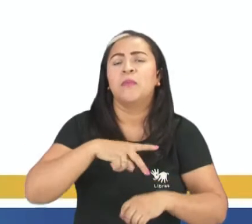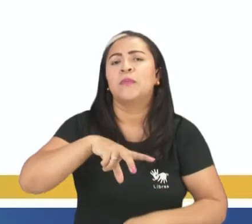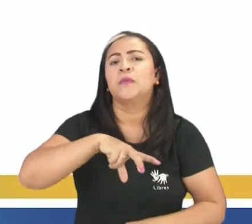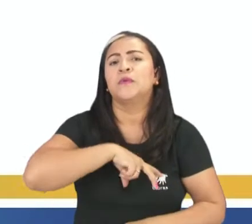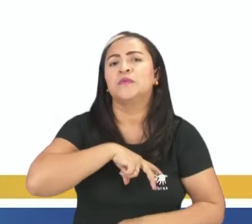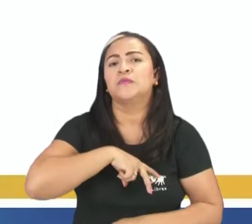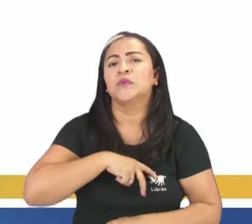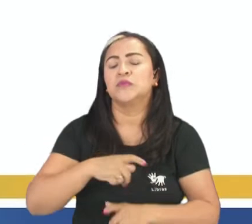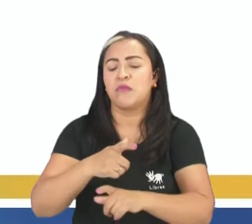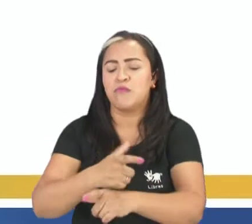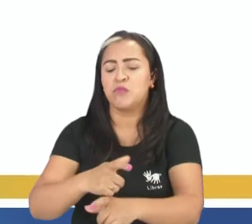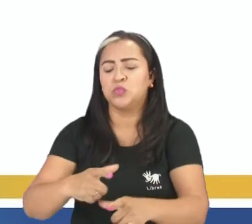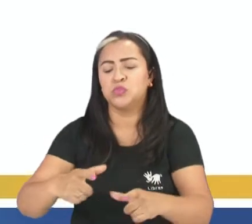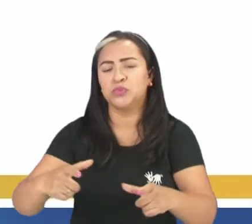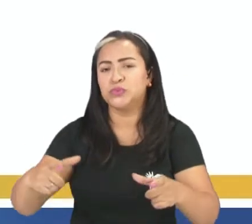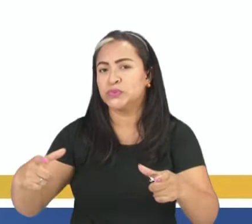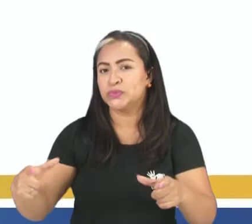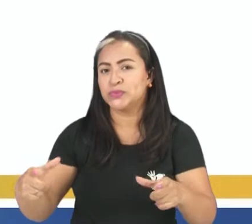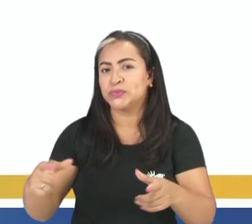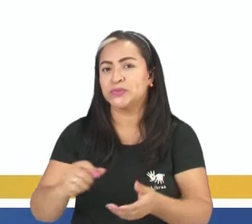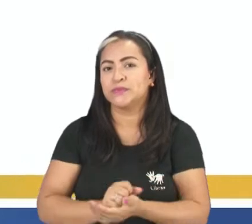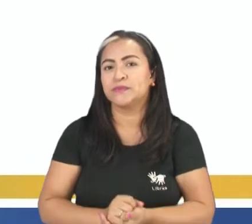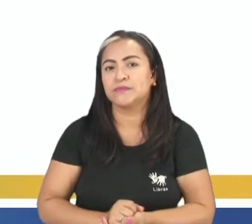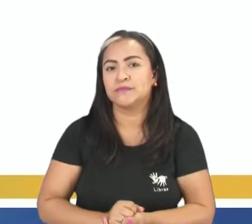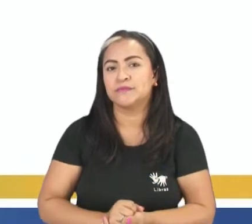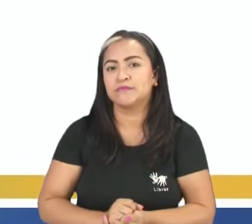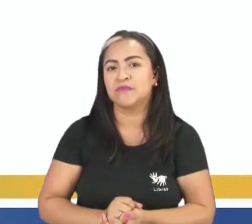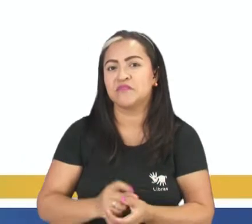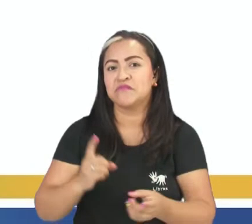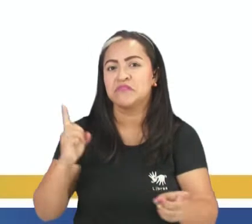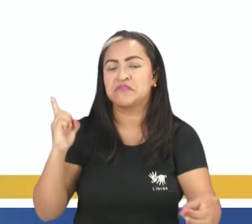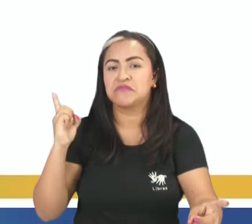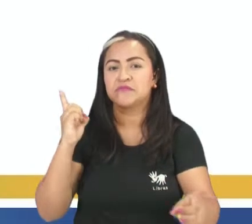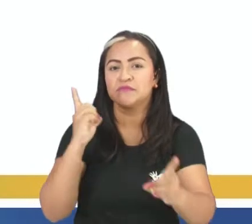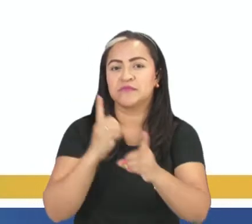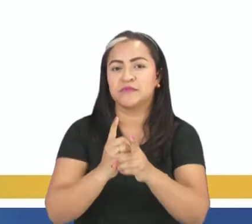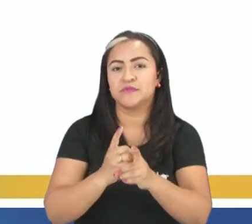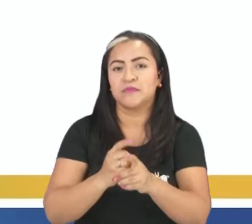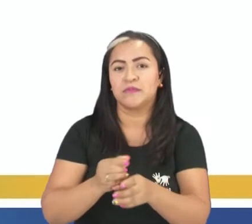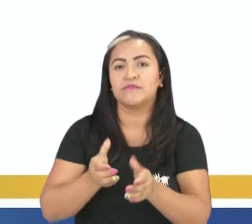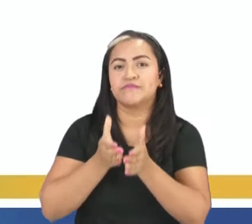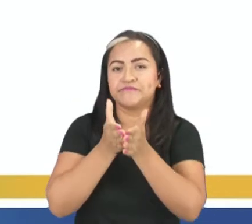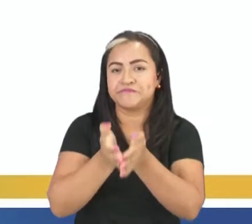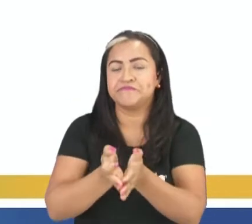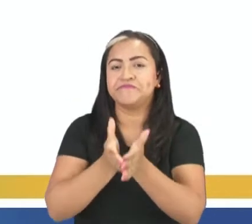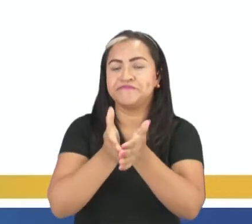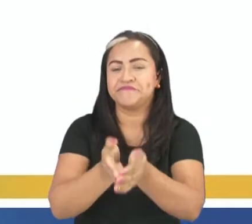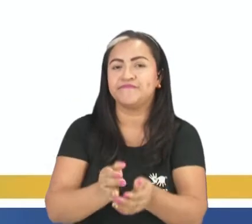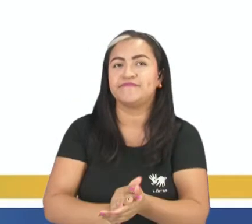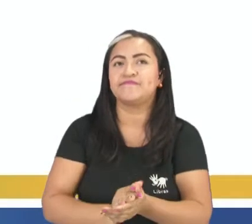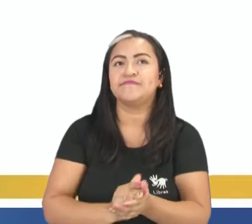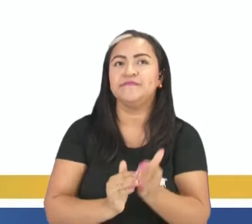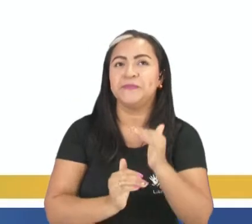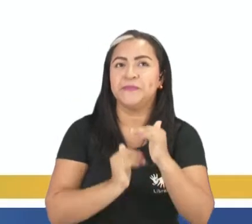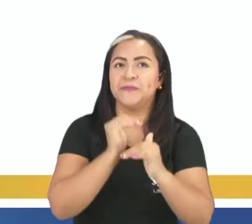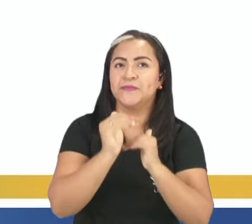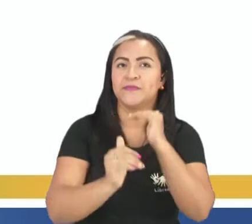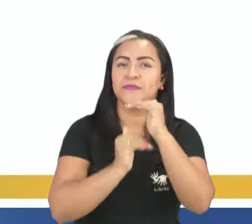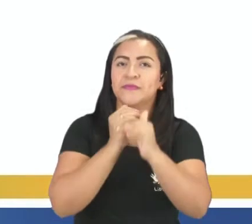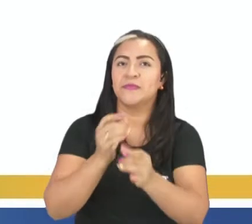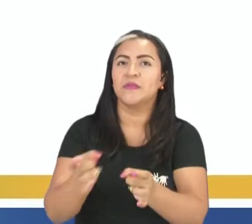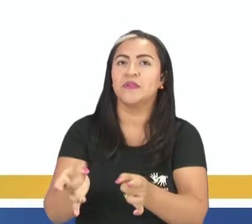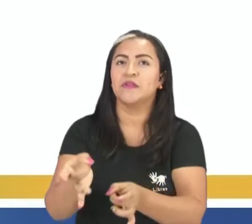está crescendo, dentro dessas descobertas também marítimas aí, desenvolvimento do